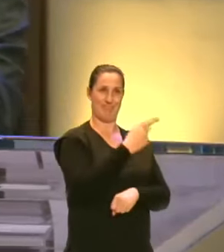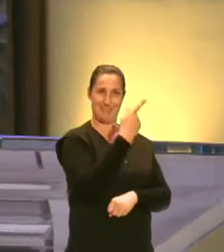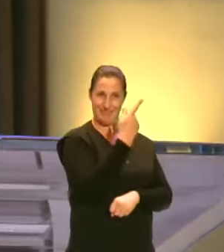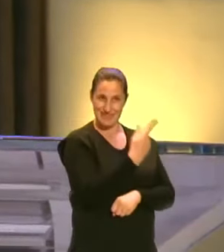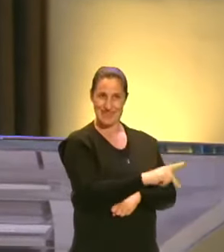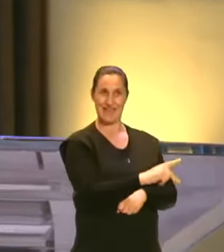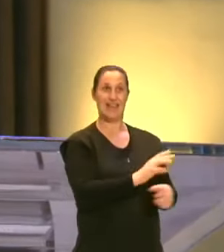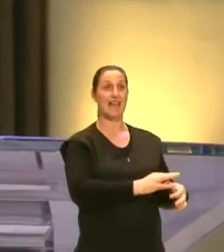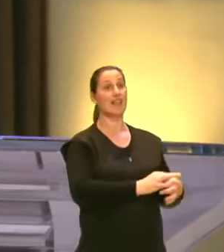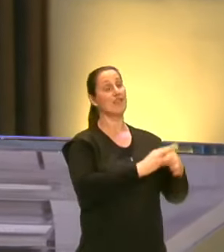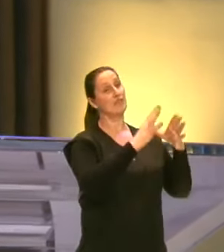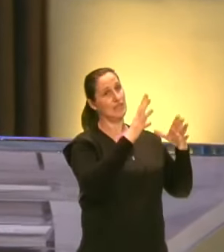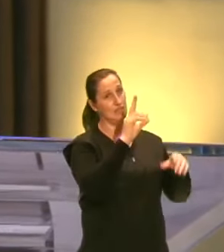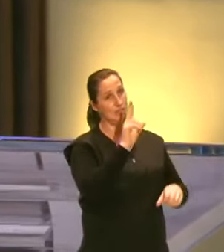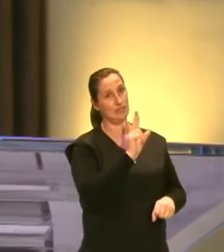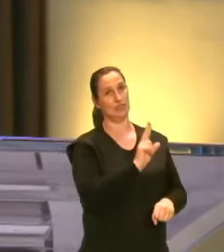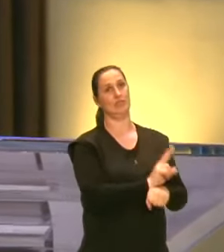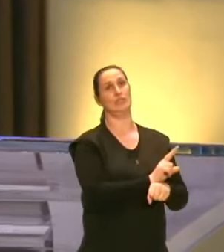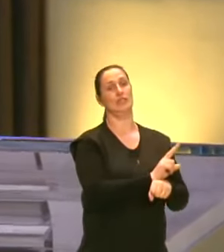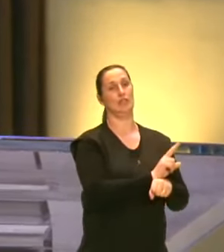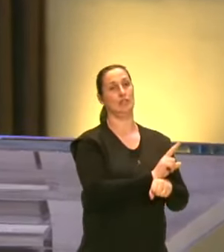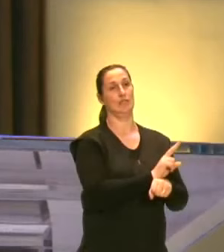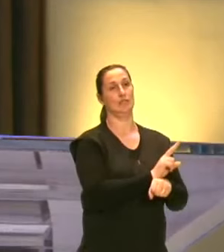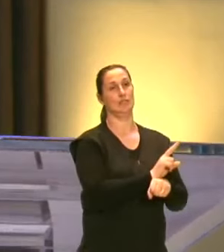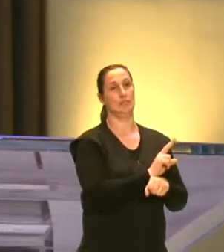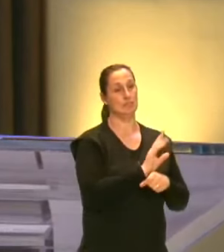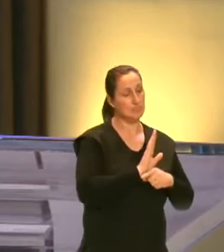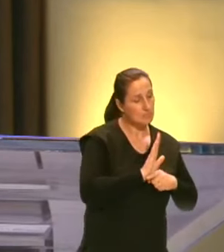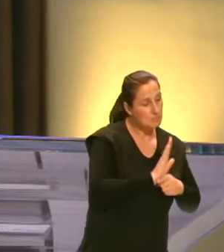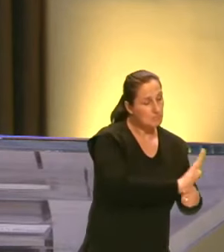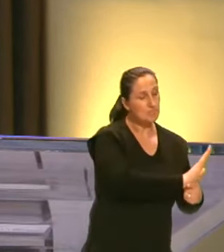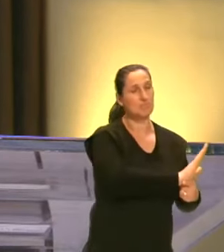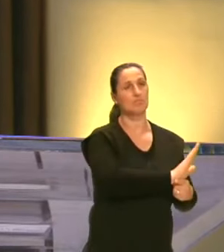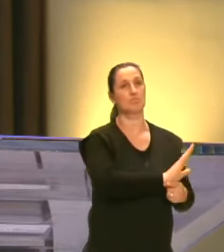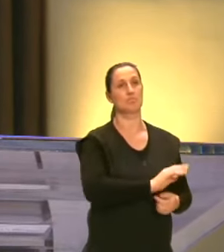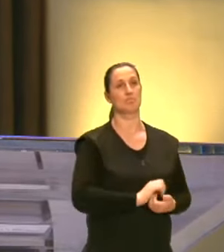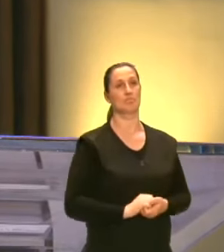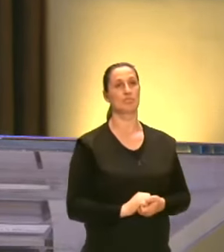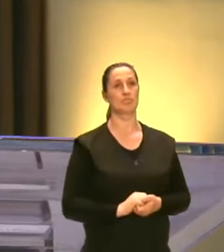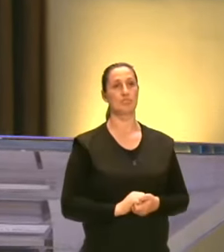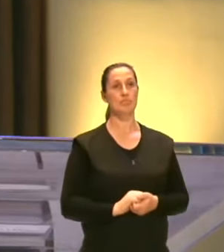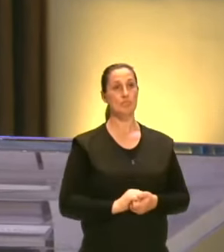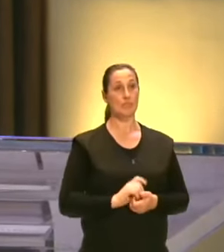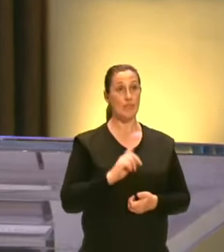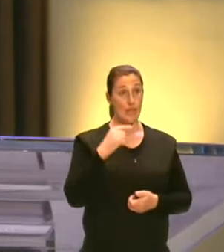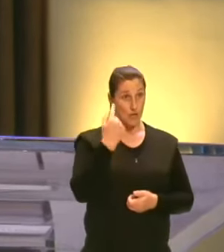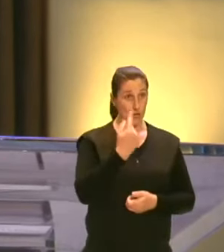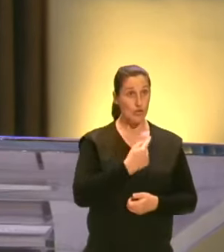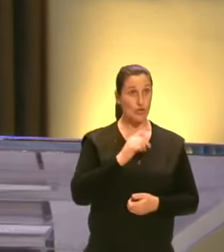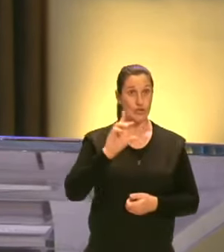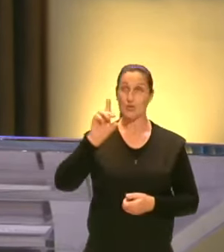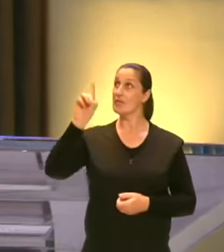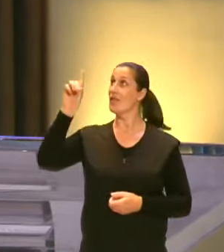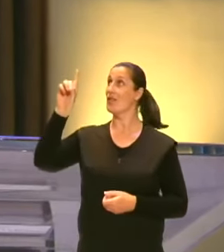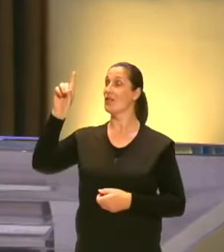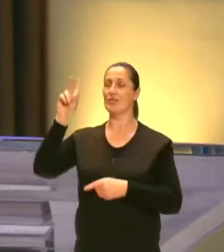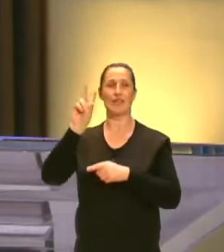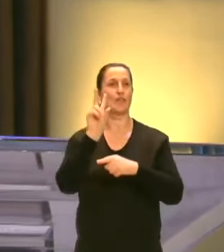estava livrando ele, protegendo. O nosso Deus, Ele tem cuidado de